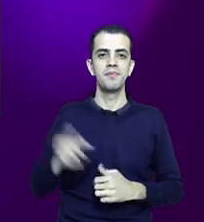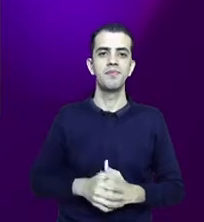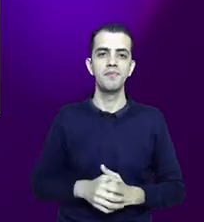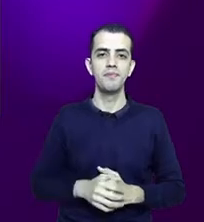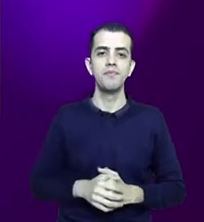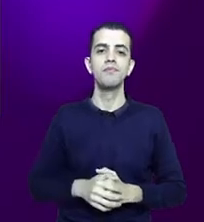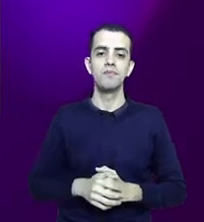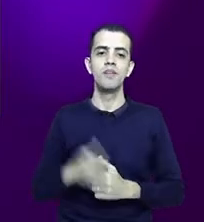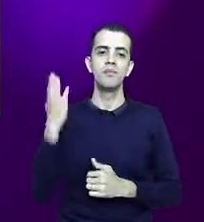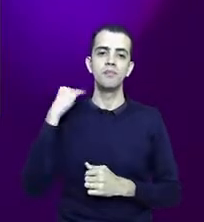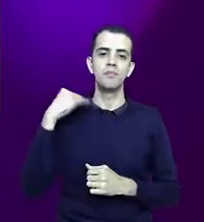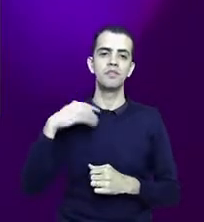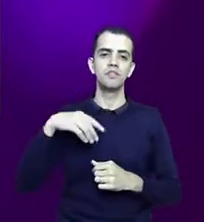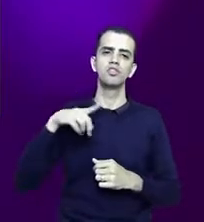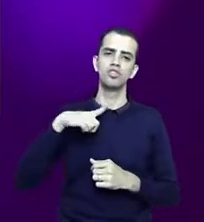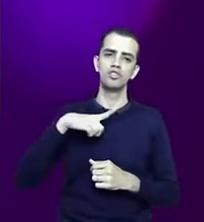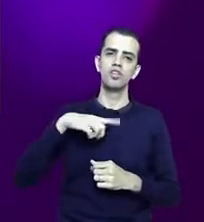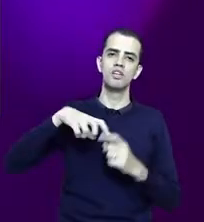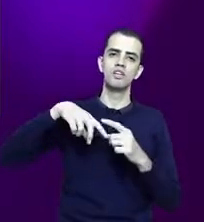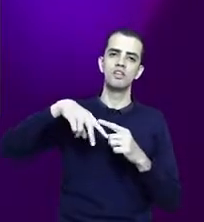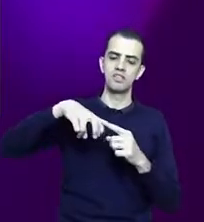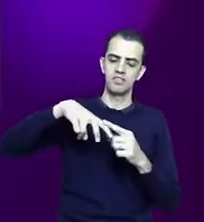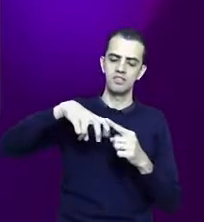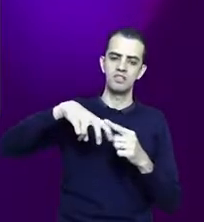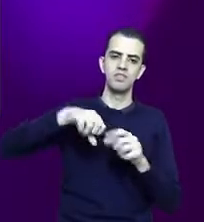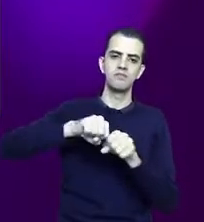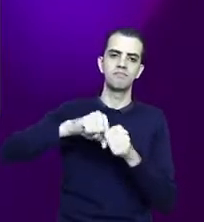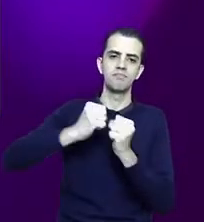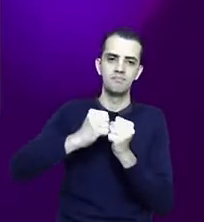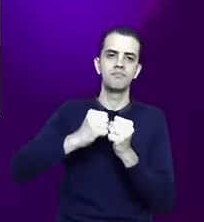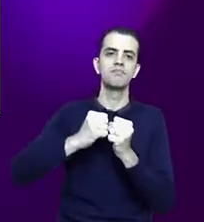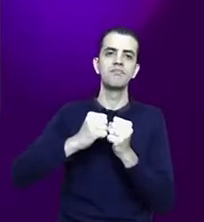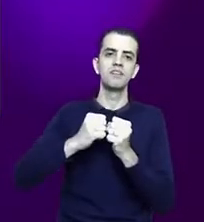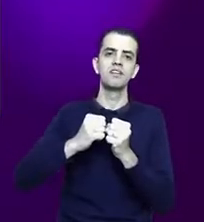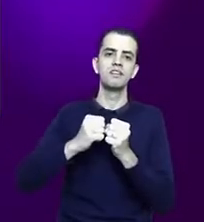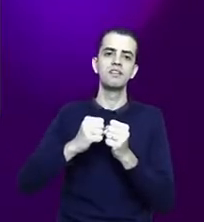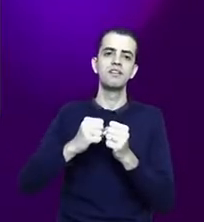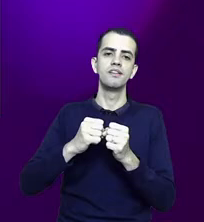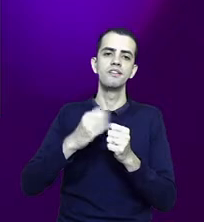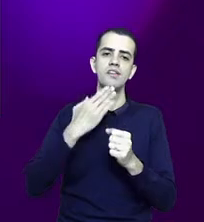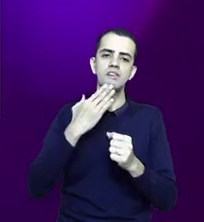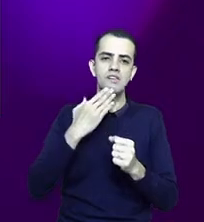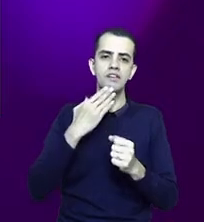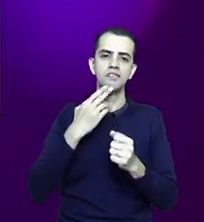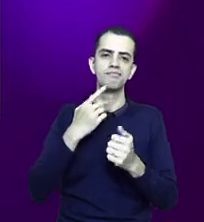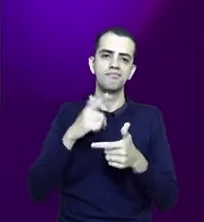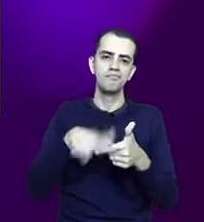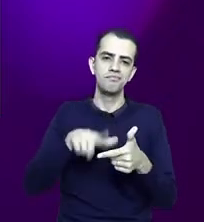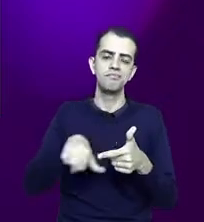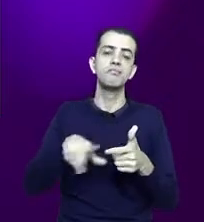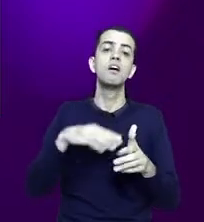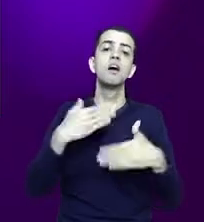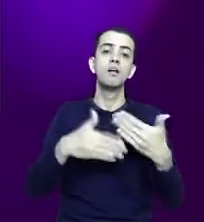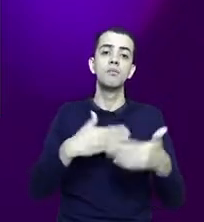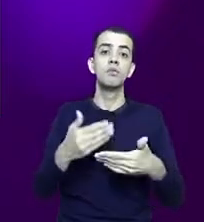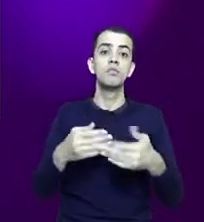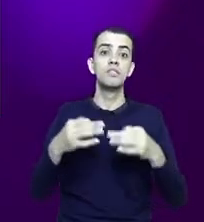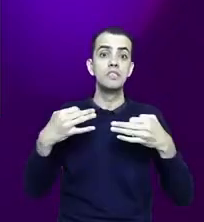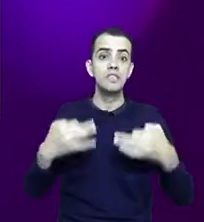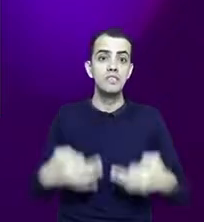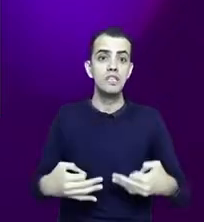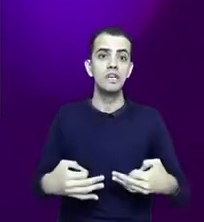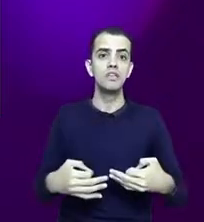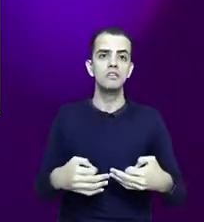que falhou, né? Vocês conhecem muito bem a patologia melhor do que eu. E aqui o importante é o protocolo de aquisição